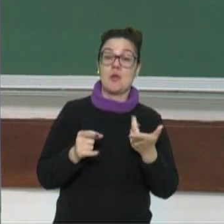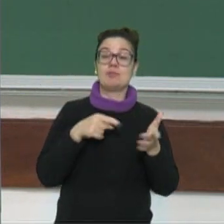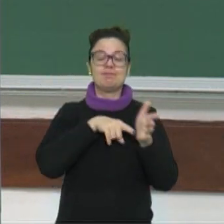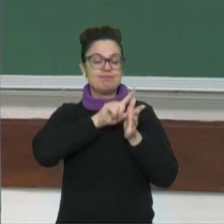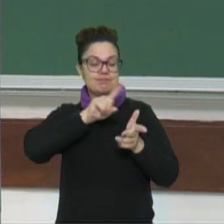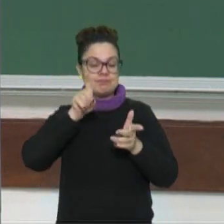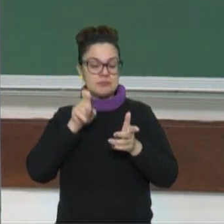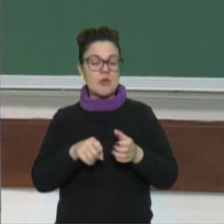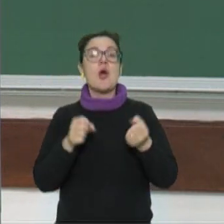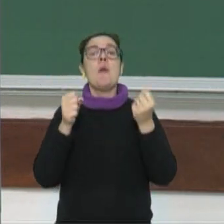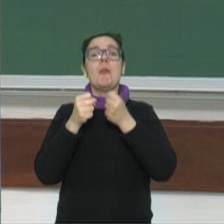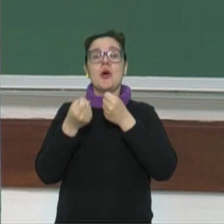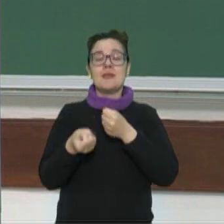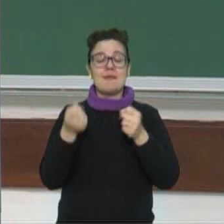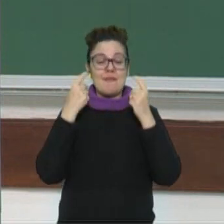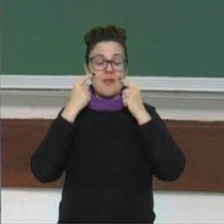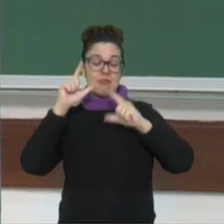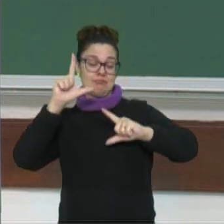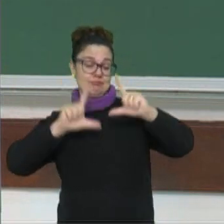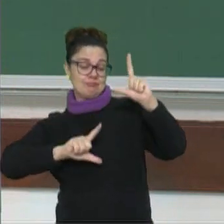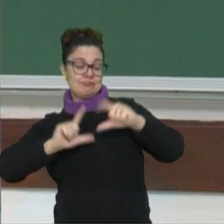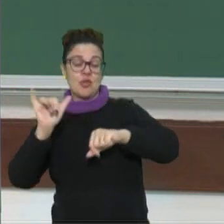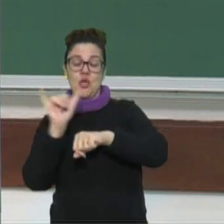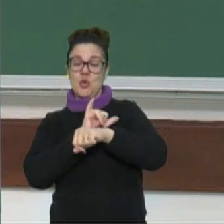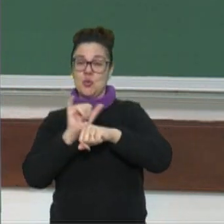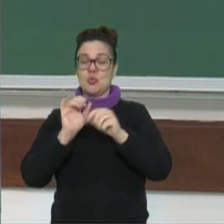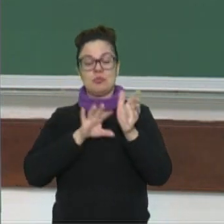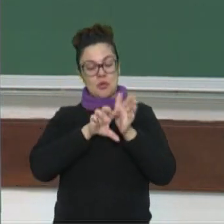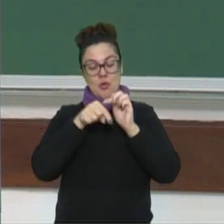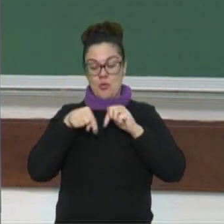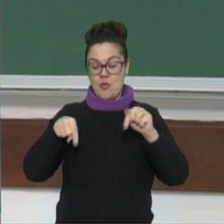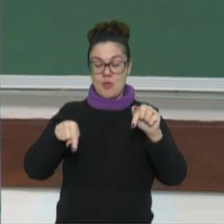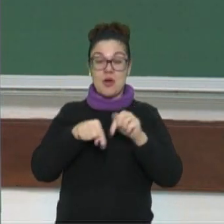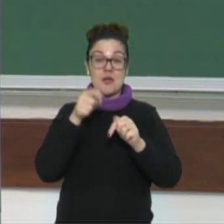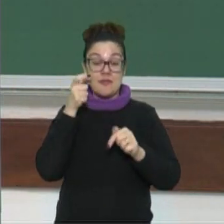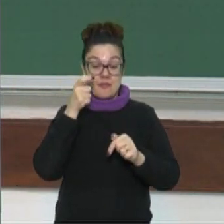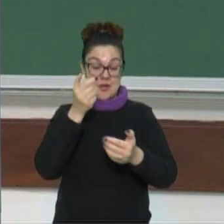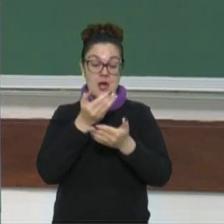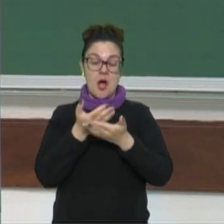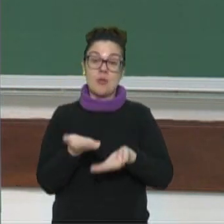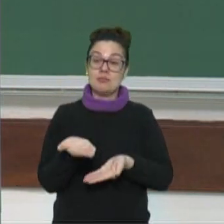alguma coisa, podem voltar no Google Class e abrir as aulas anteriores e